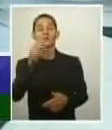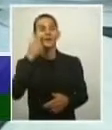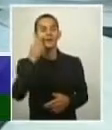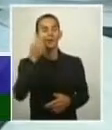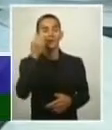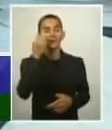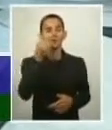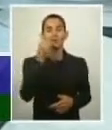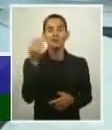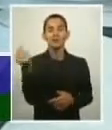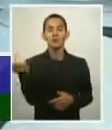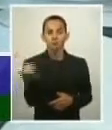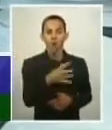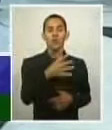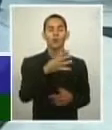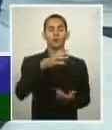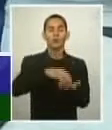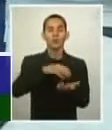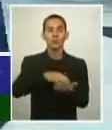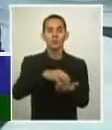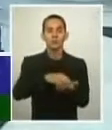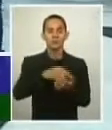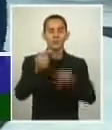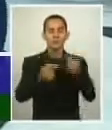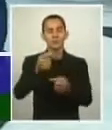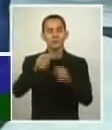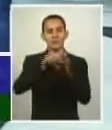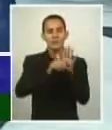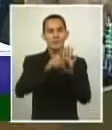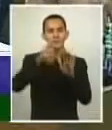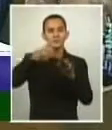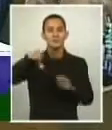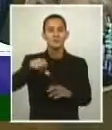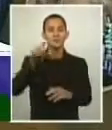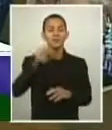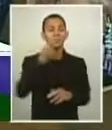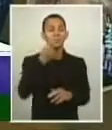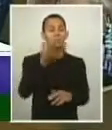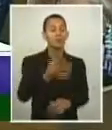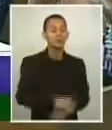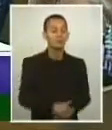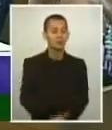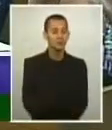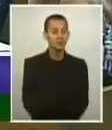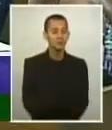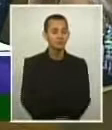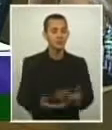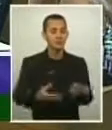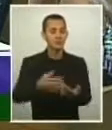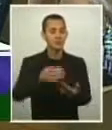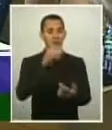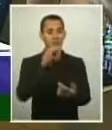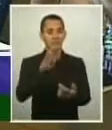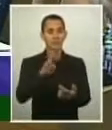quem é que chega na cena política no século 19 Eduarda não a